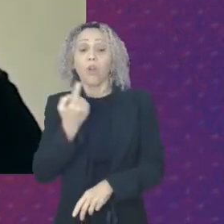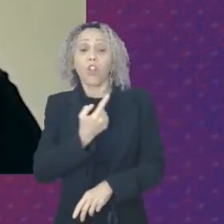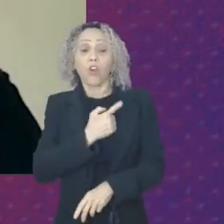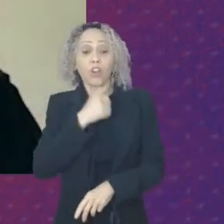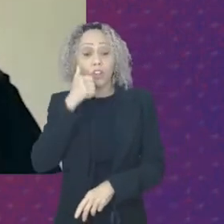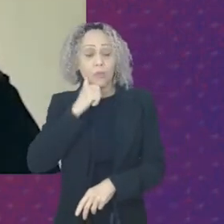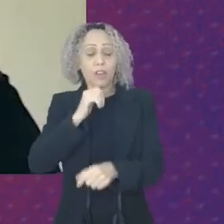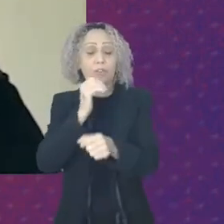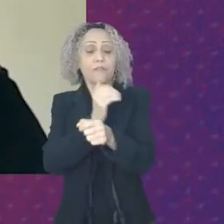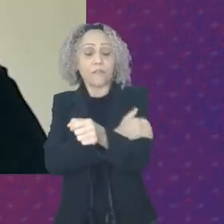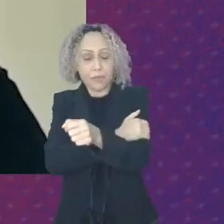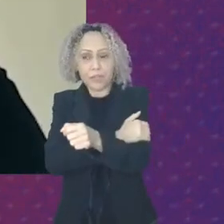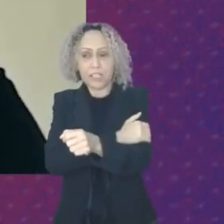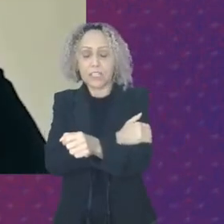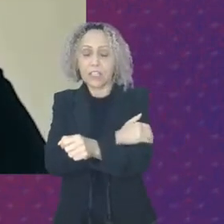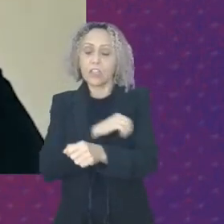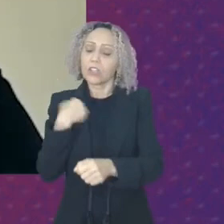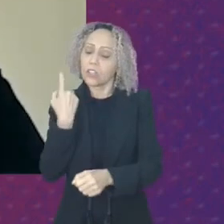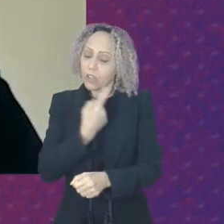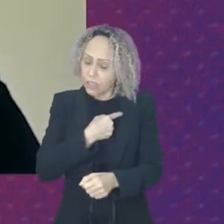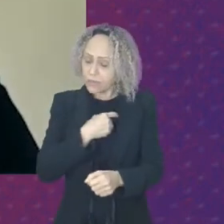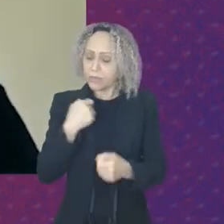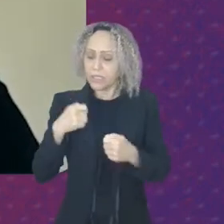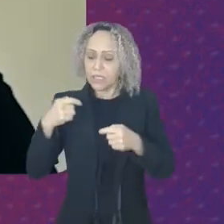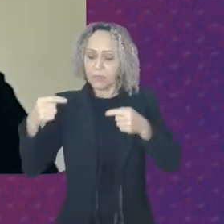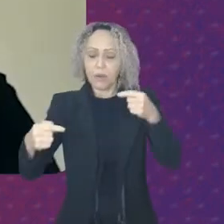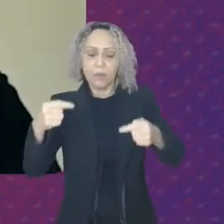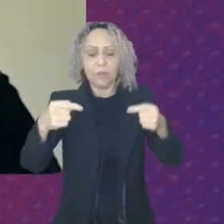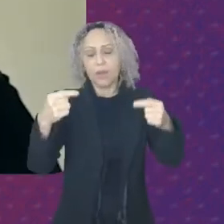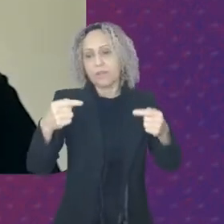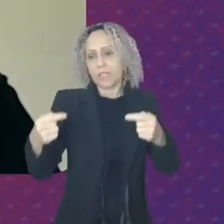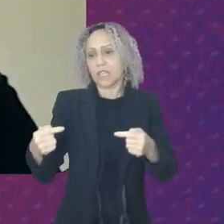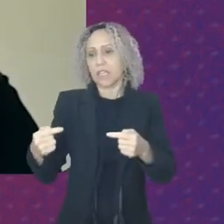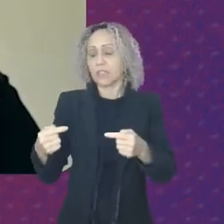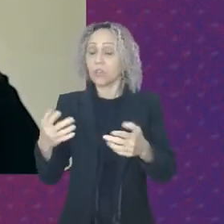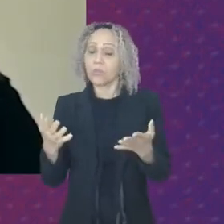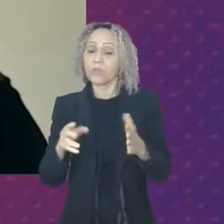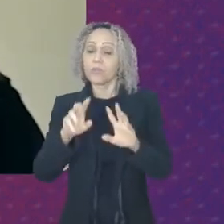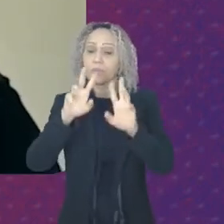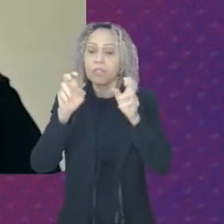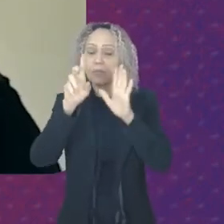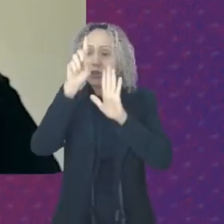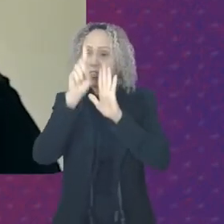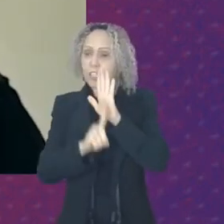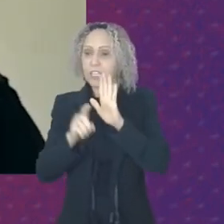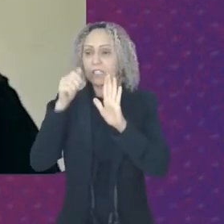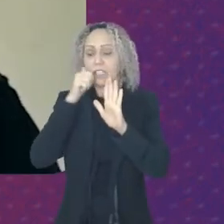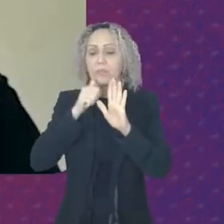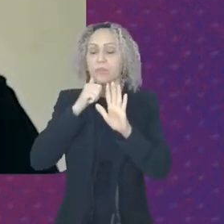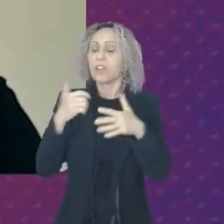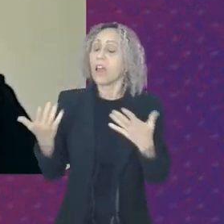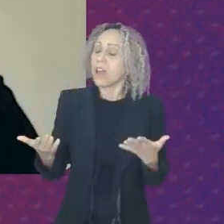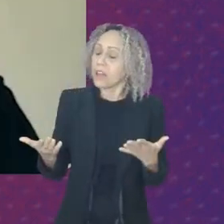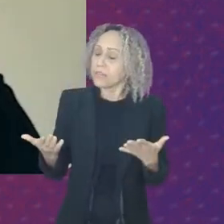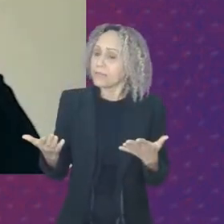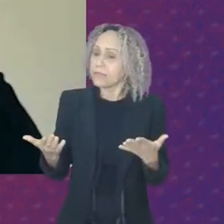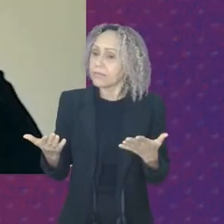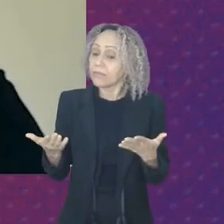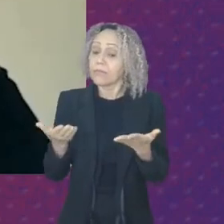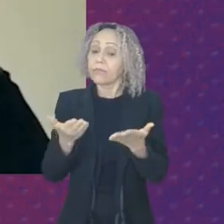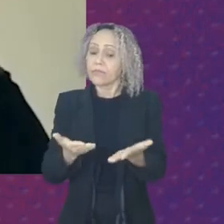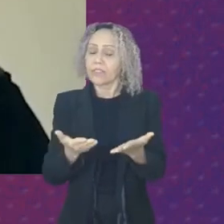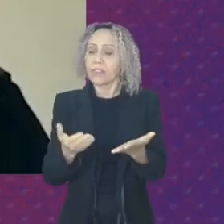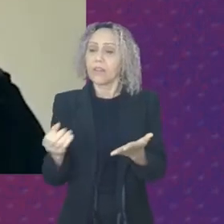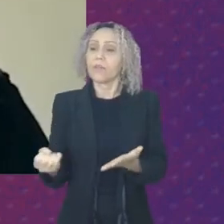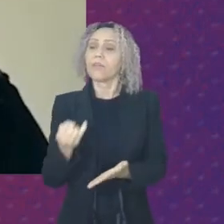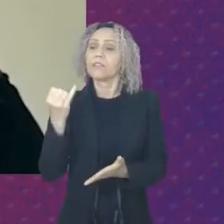fazer o debate em cima da valorização e do direito das mulheres ao seu próprio corpo, à sua própria imagem. Isso vale